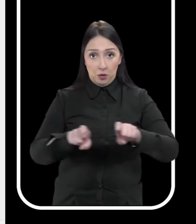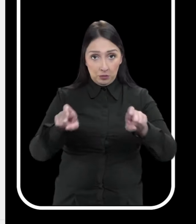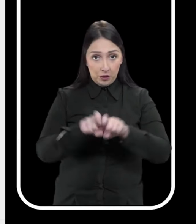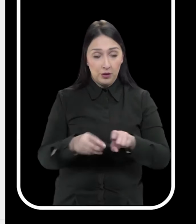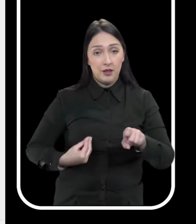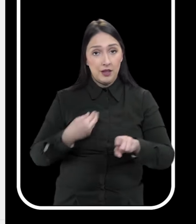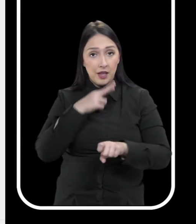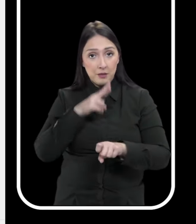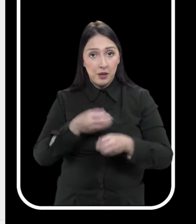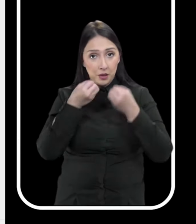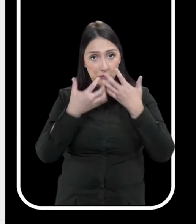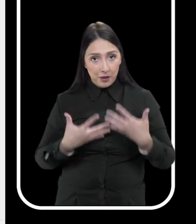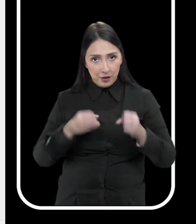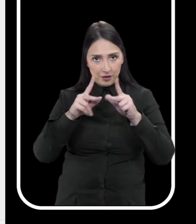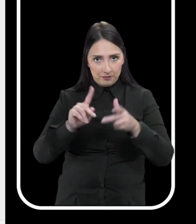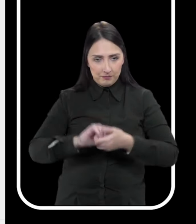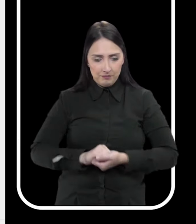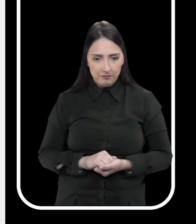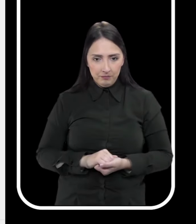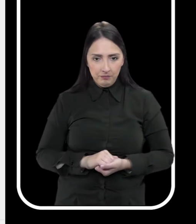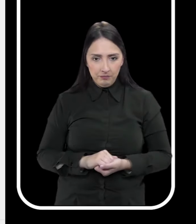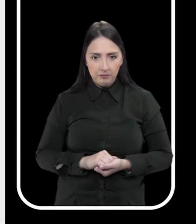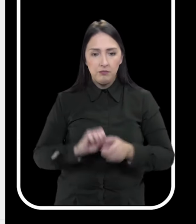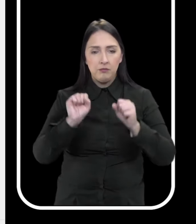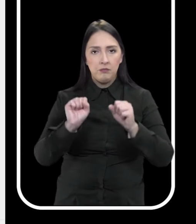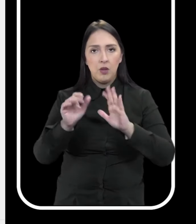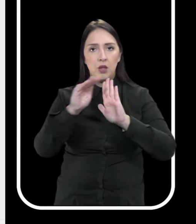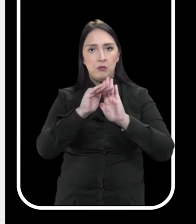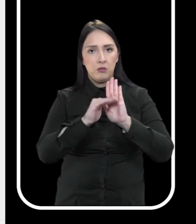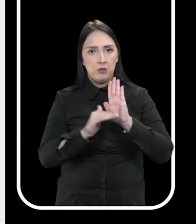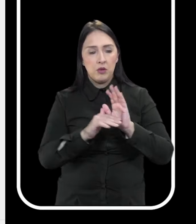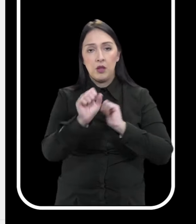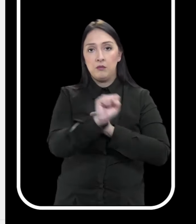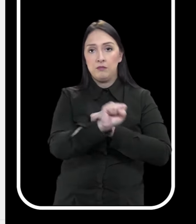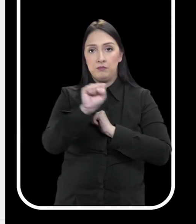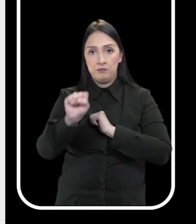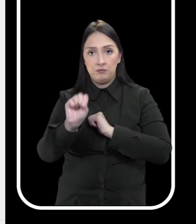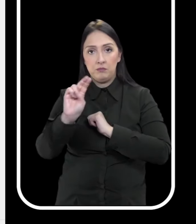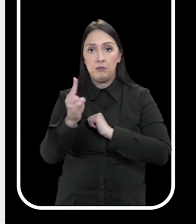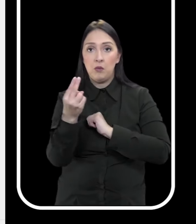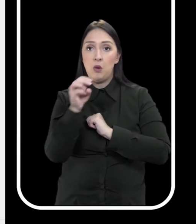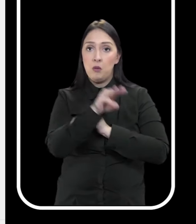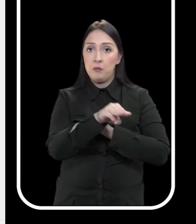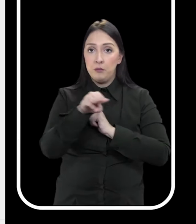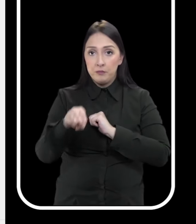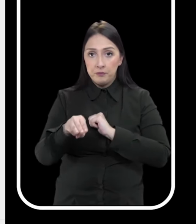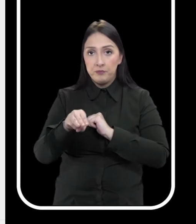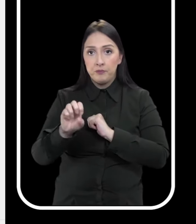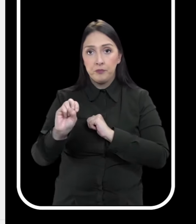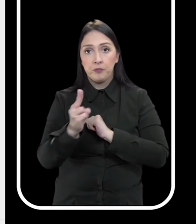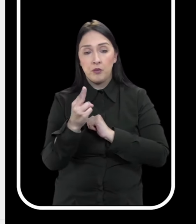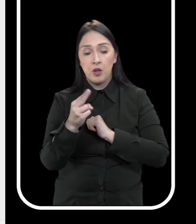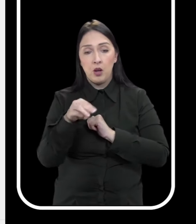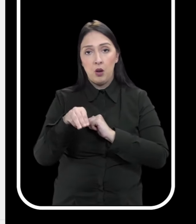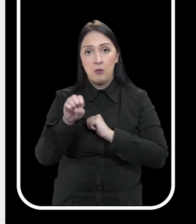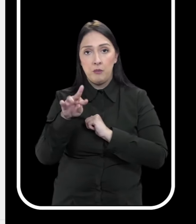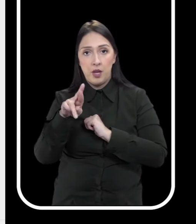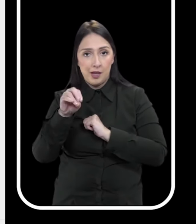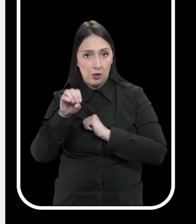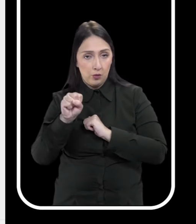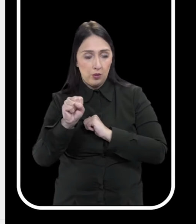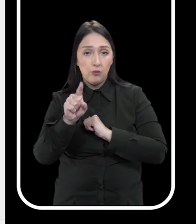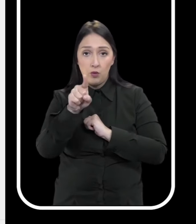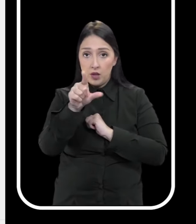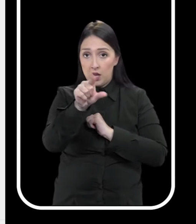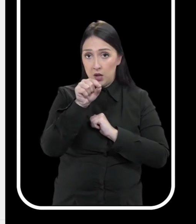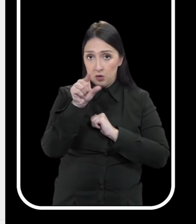o seu computador está respondendo bem, correto? Aí você pode programar em segundos, ou em minutos, ou em